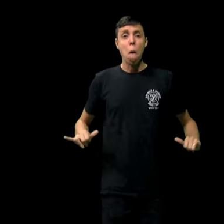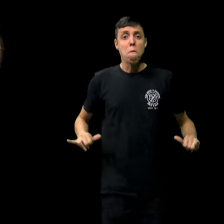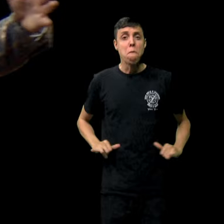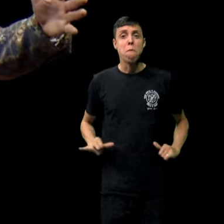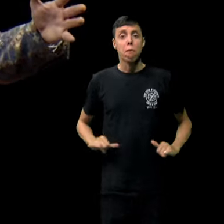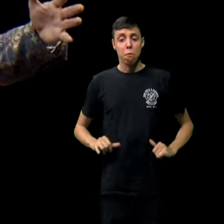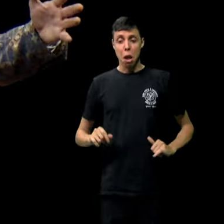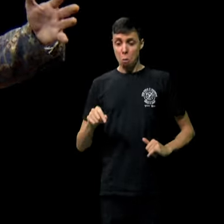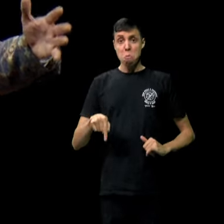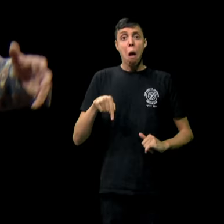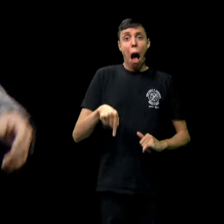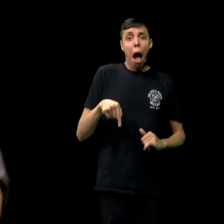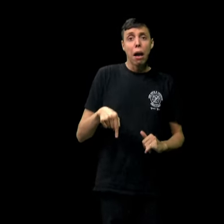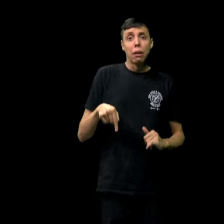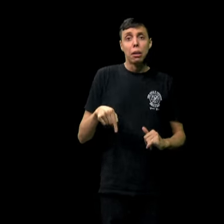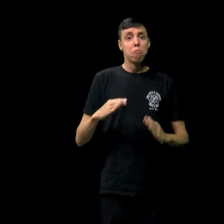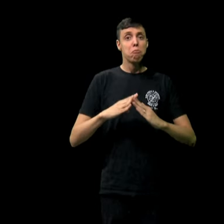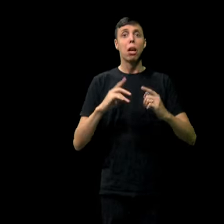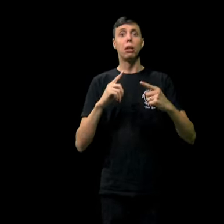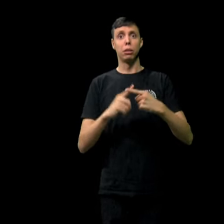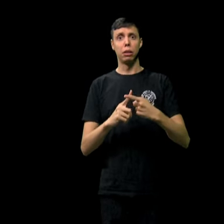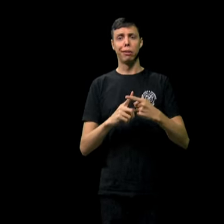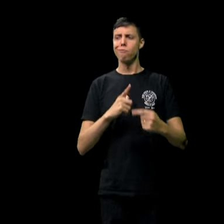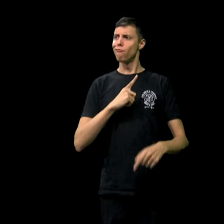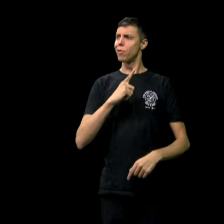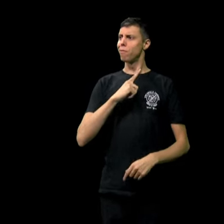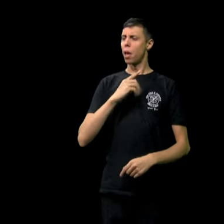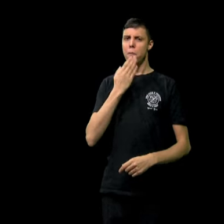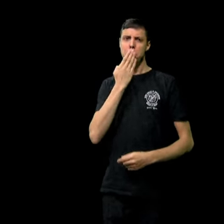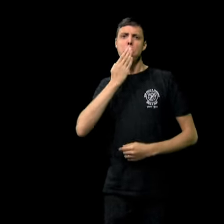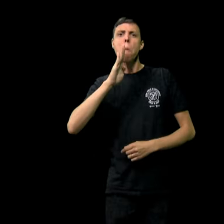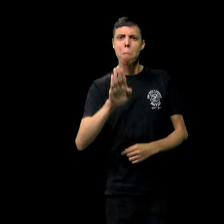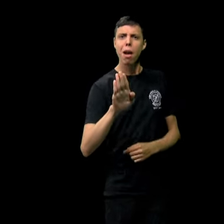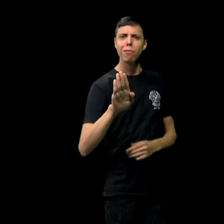Se existem tantas promessas na Escritura para nós.